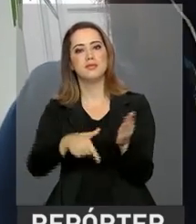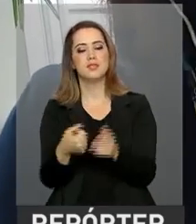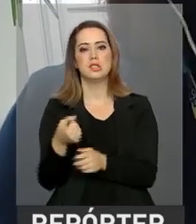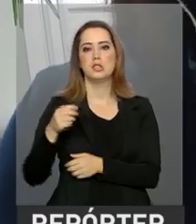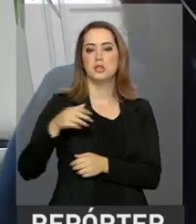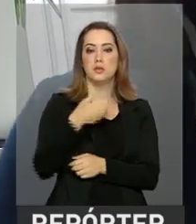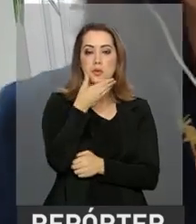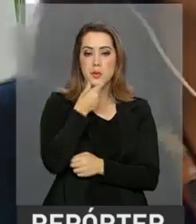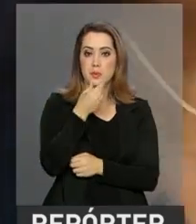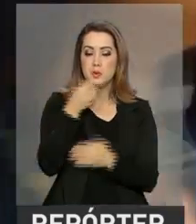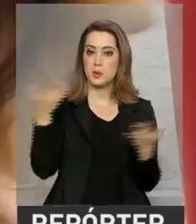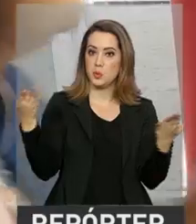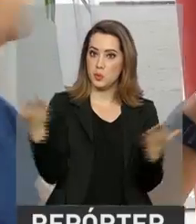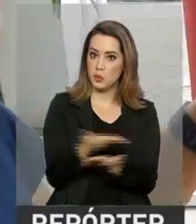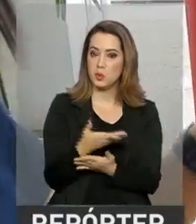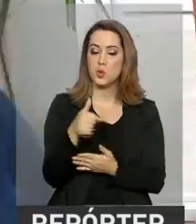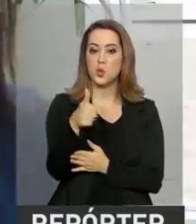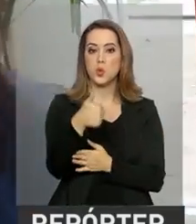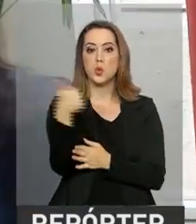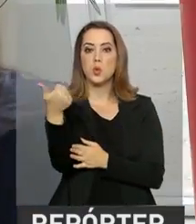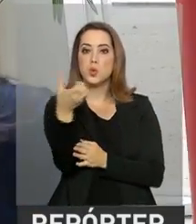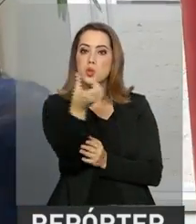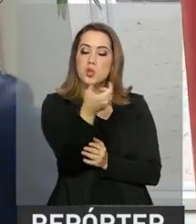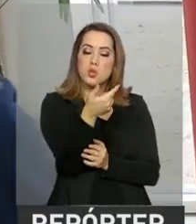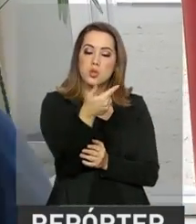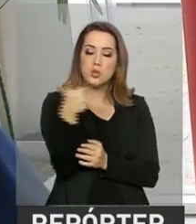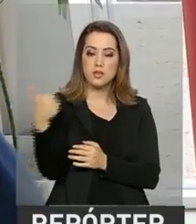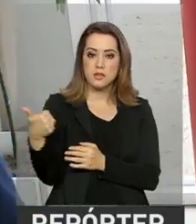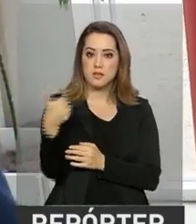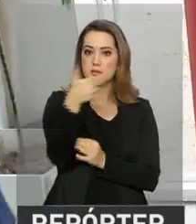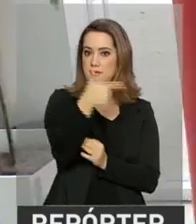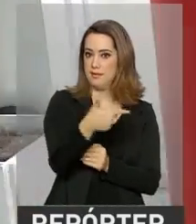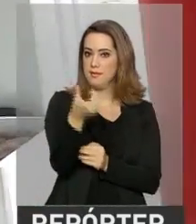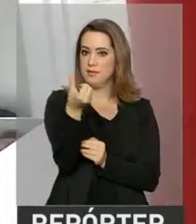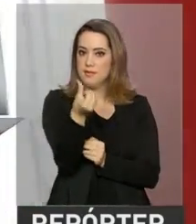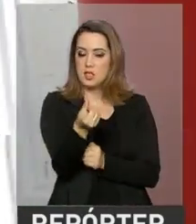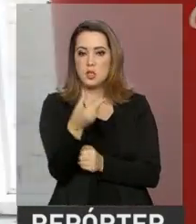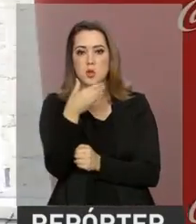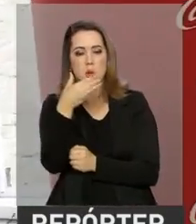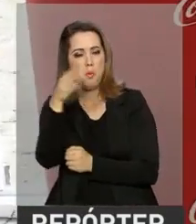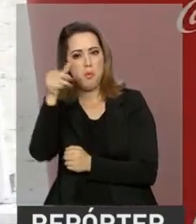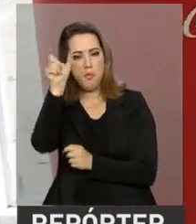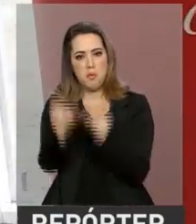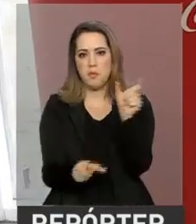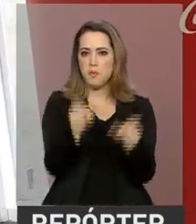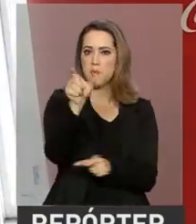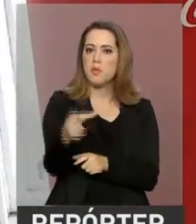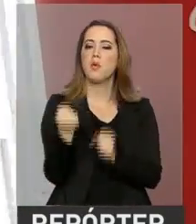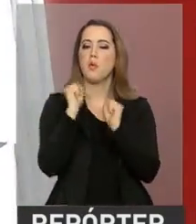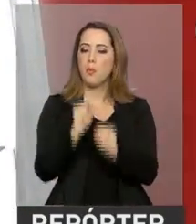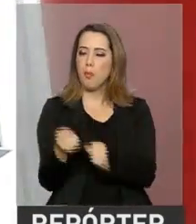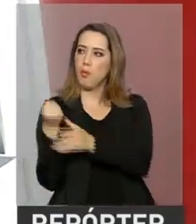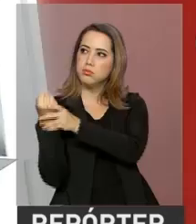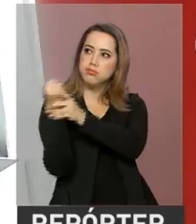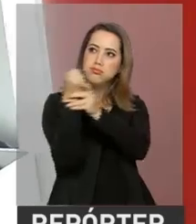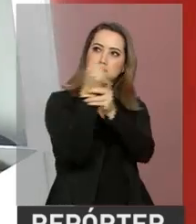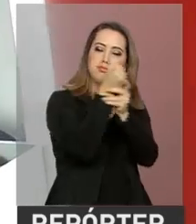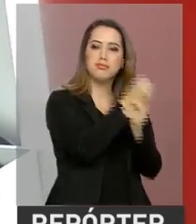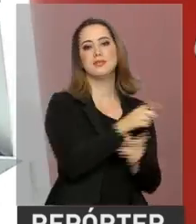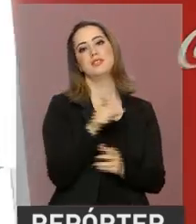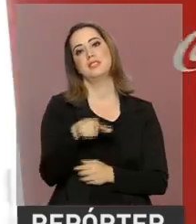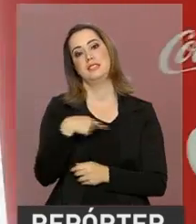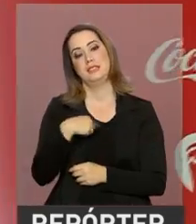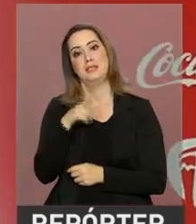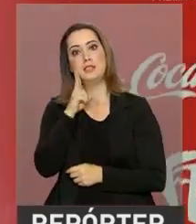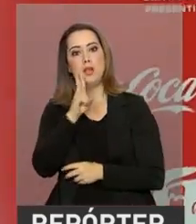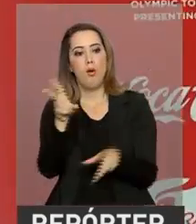186 sortudos vão ter o prazer de segurar essa tocha, símbolo das Olimpíadas. E a expectativa é grande, claro, para a